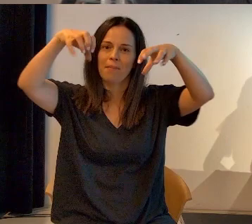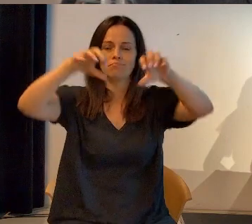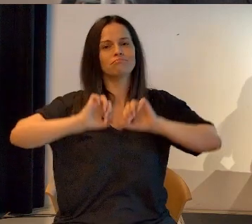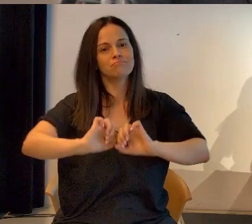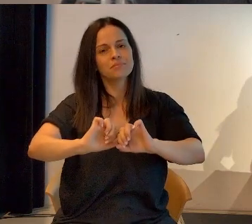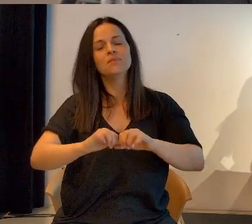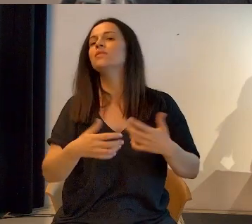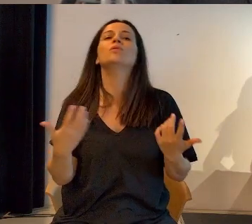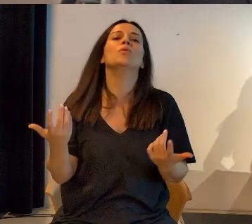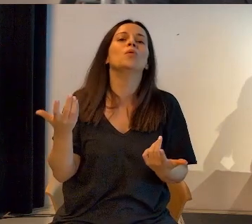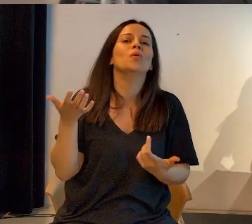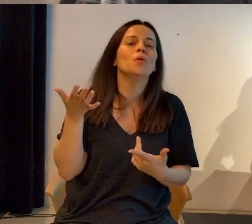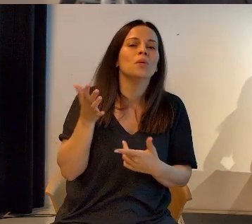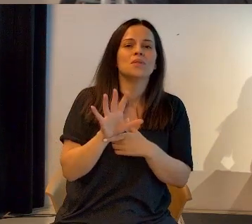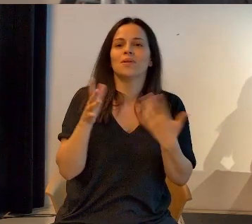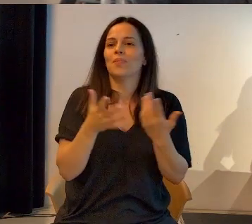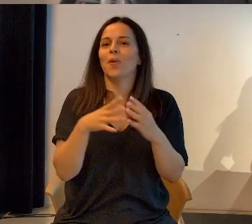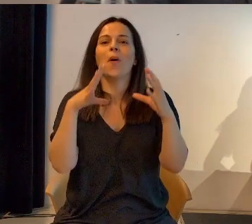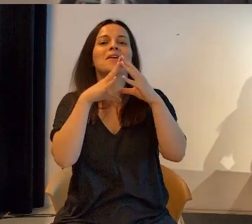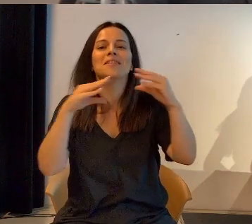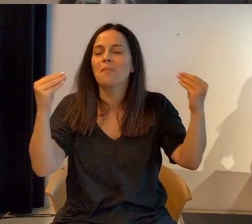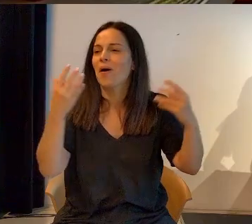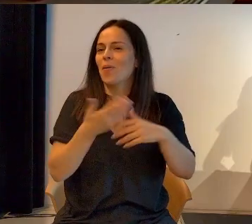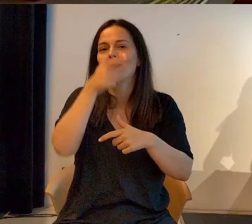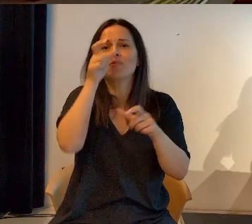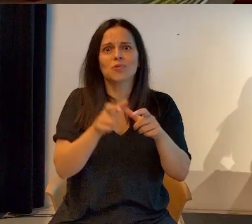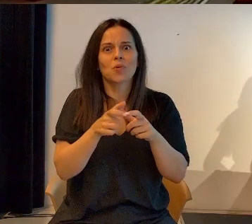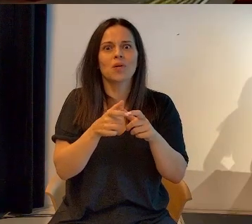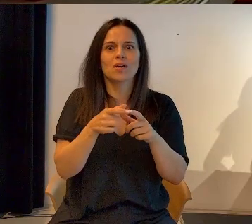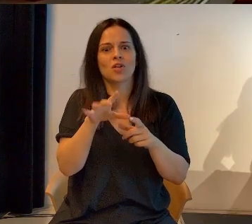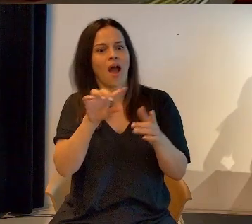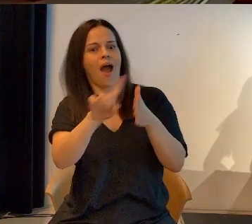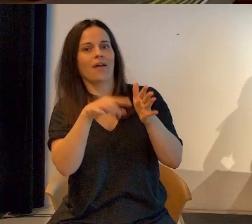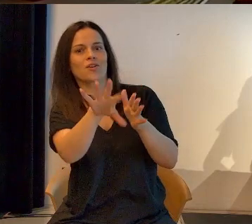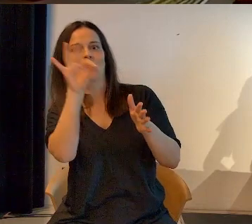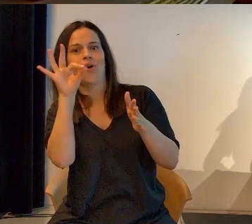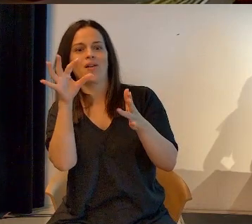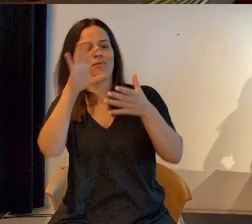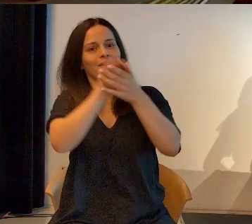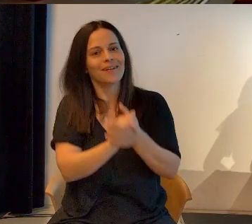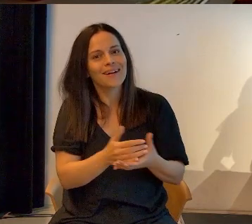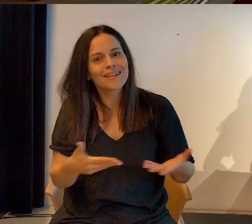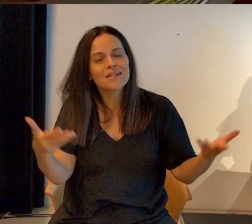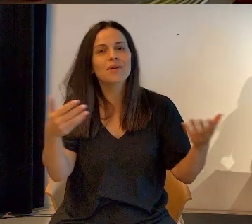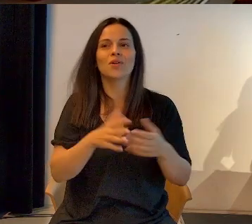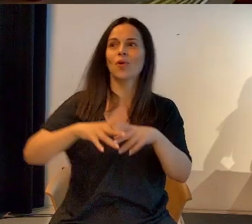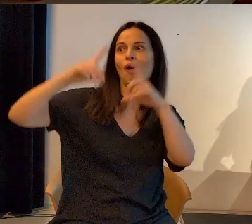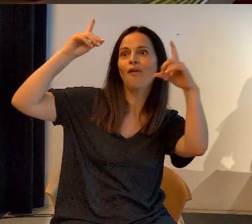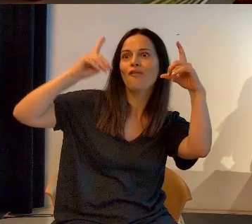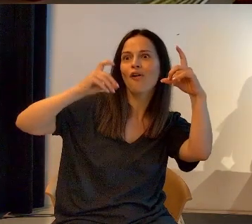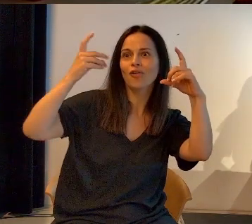Iniciativas como o Verde, por exemplo, do Japão, casar a Águeda, ou pedirmos uma foto, como foi o caso, sim, da Huawei, para